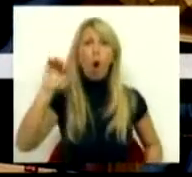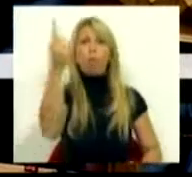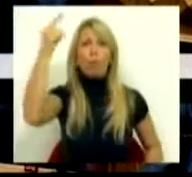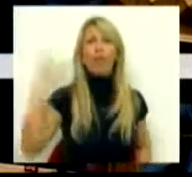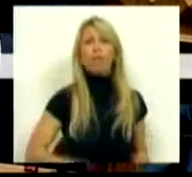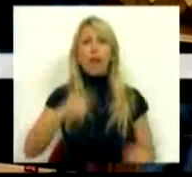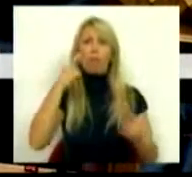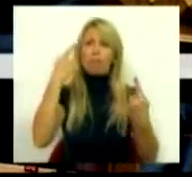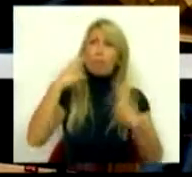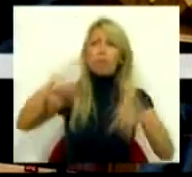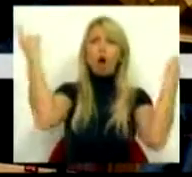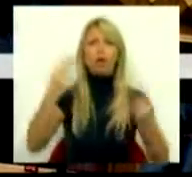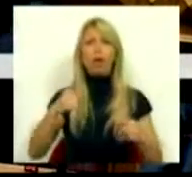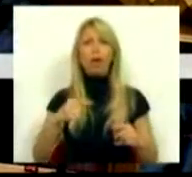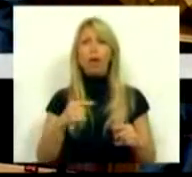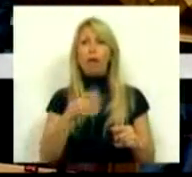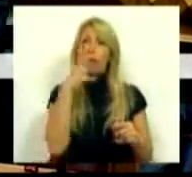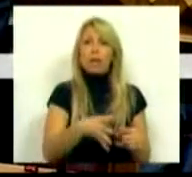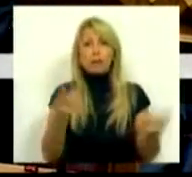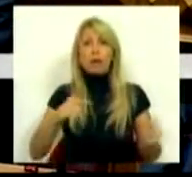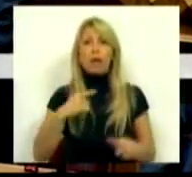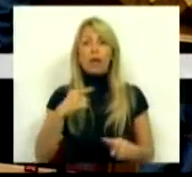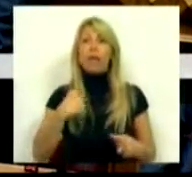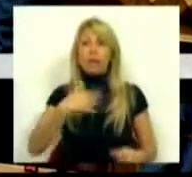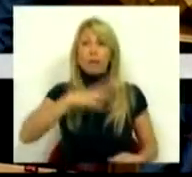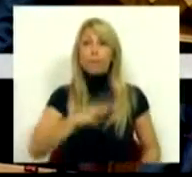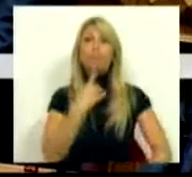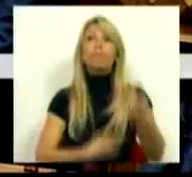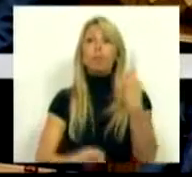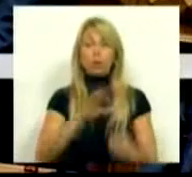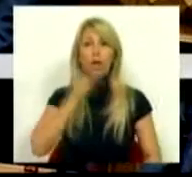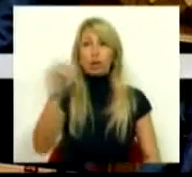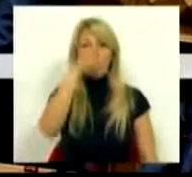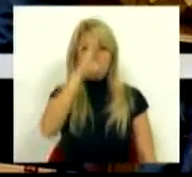público. Quero-lhe perguntar, Sr. Primeiro-Ministro, e não deixaremos de o fazer.